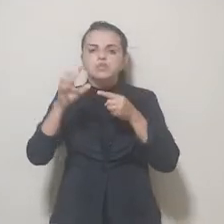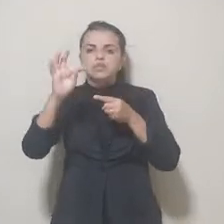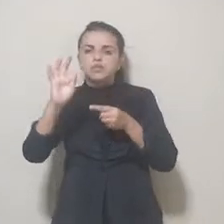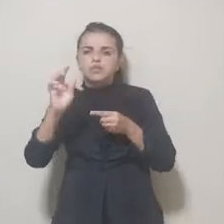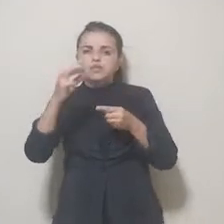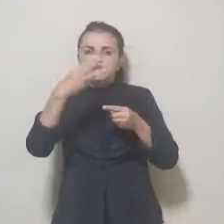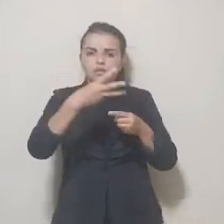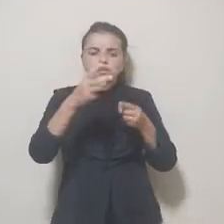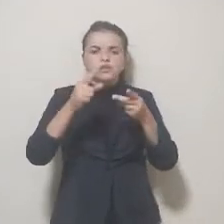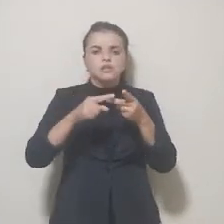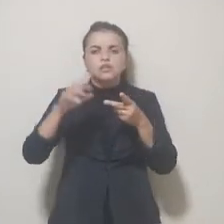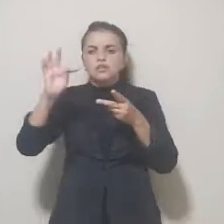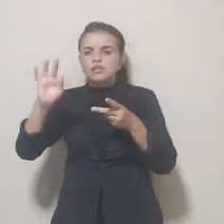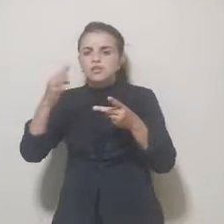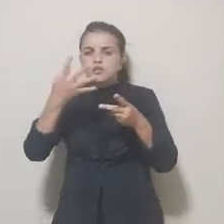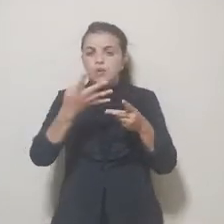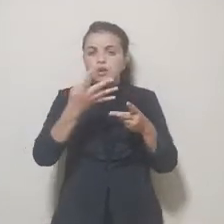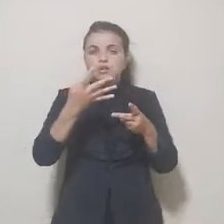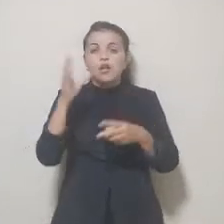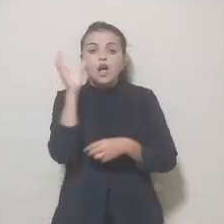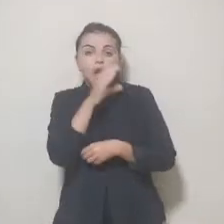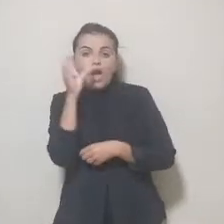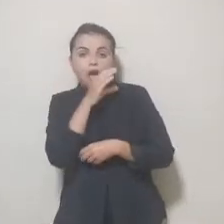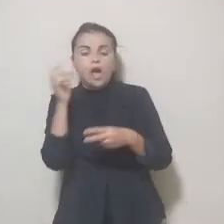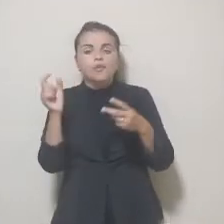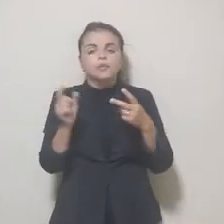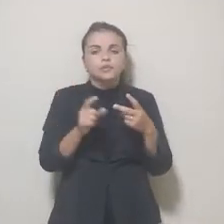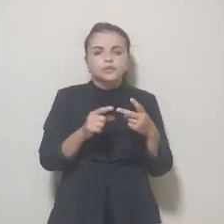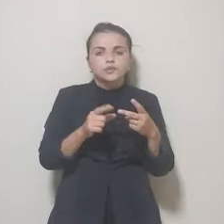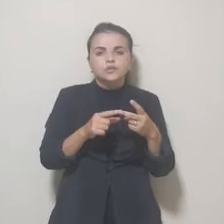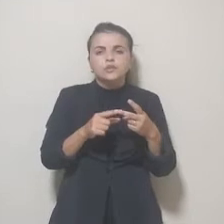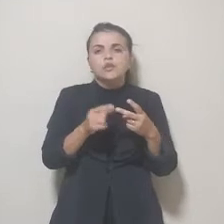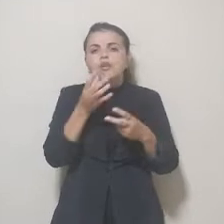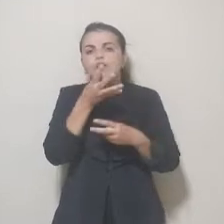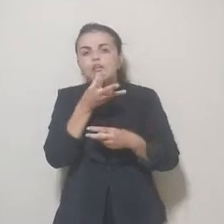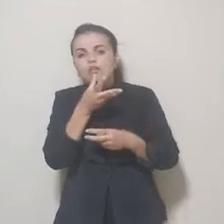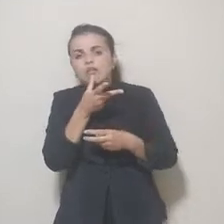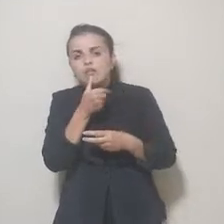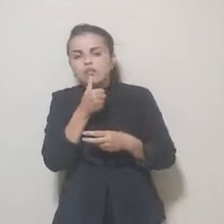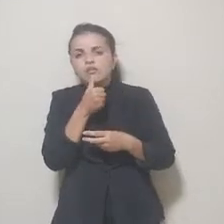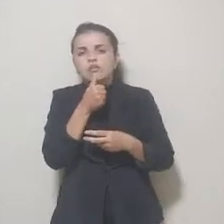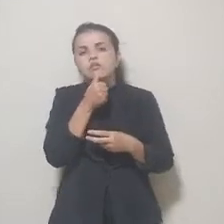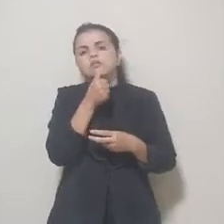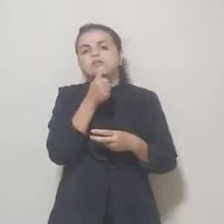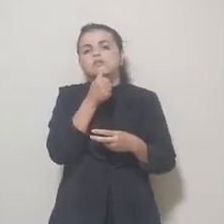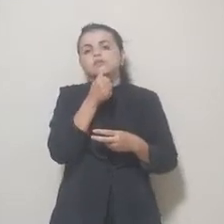características diferentes. Uma é mais rápida e outra ela tem um maior